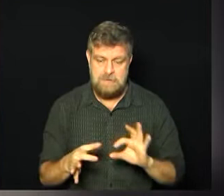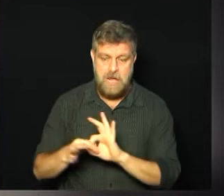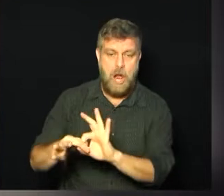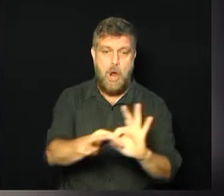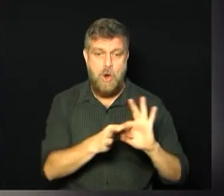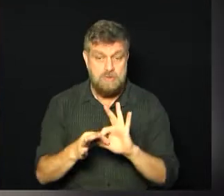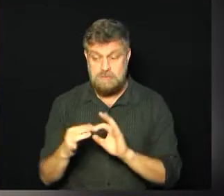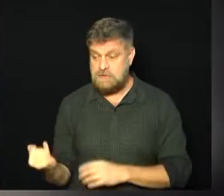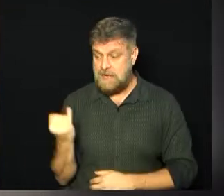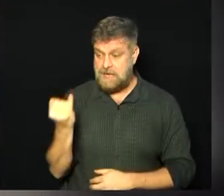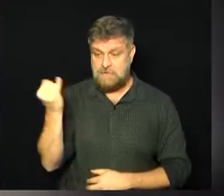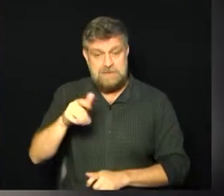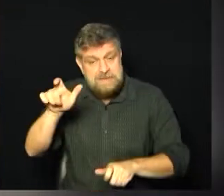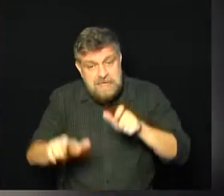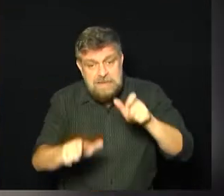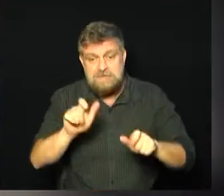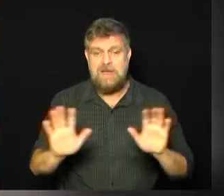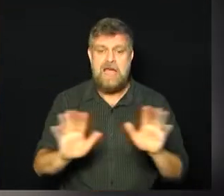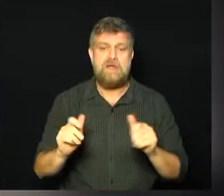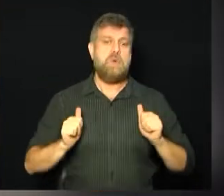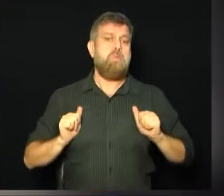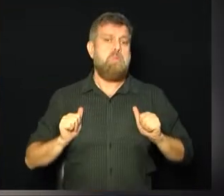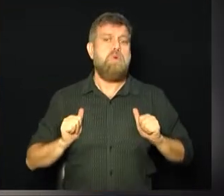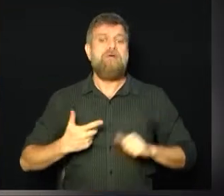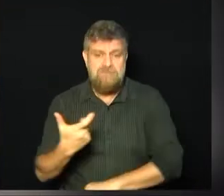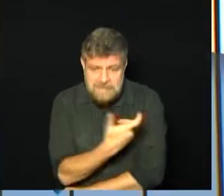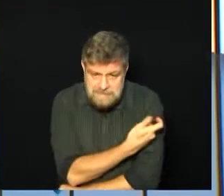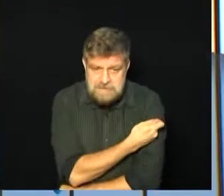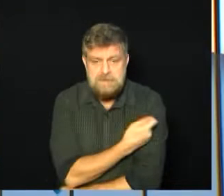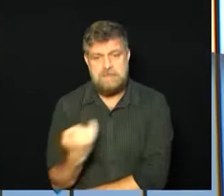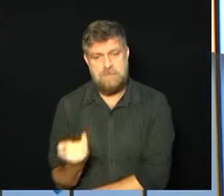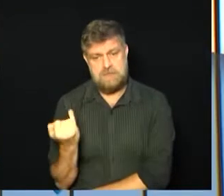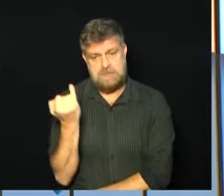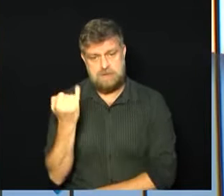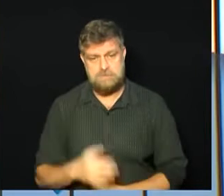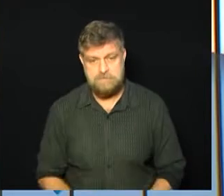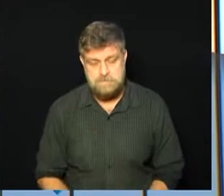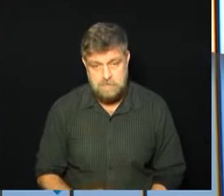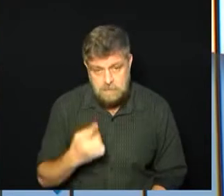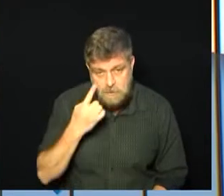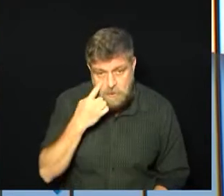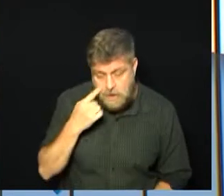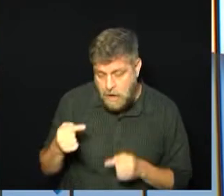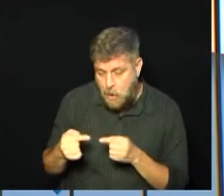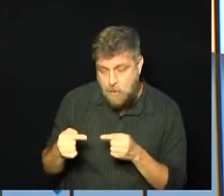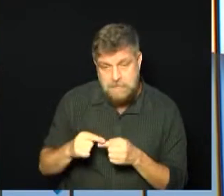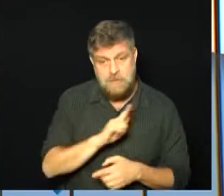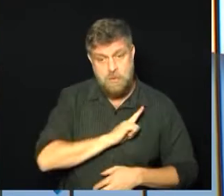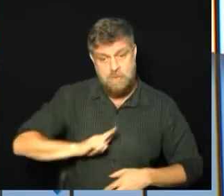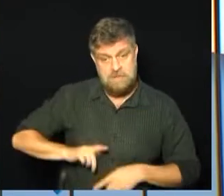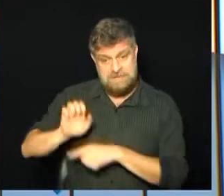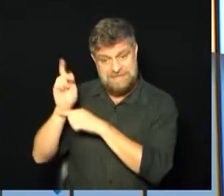importante que as pessoas não deixem de tomar a vacina. Olha aí, de acordo com o governo